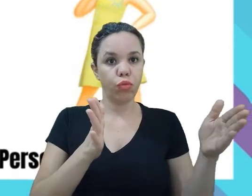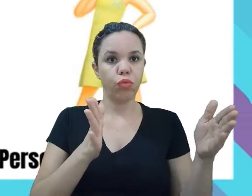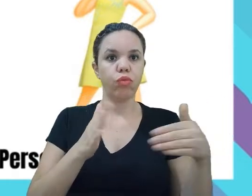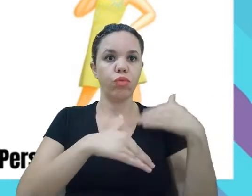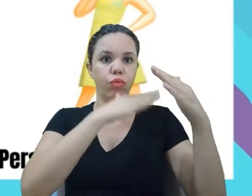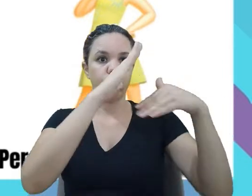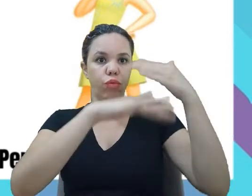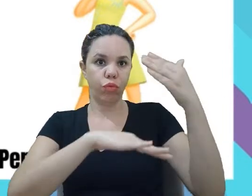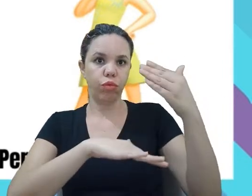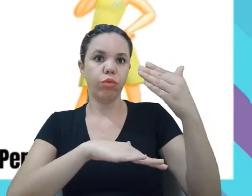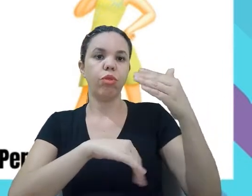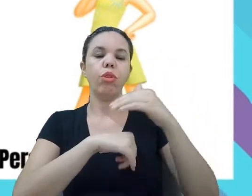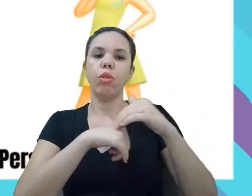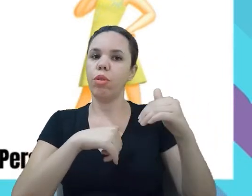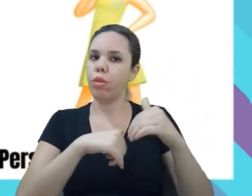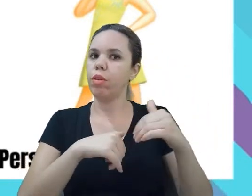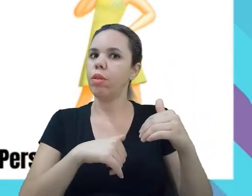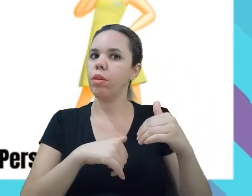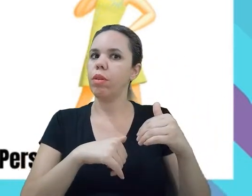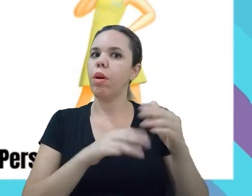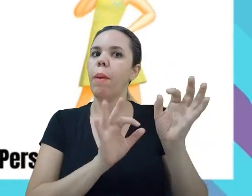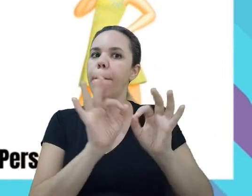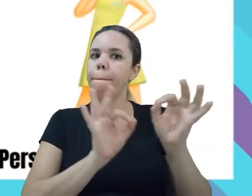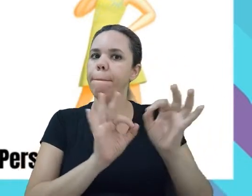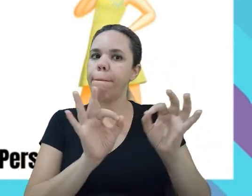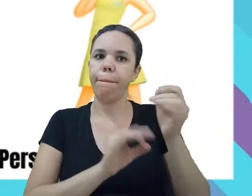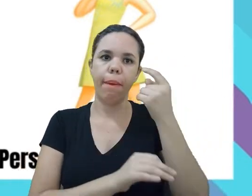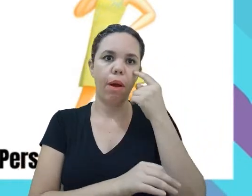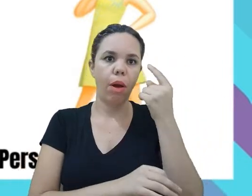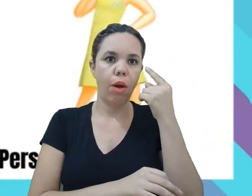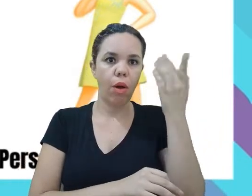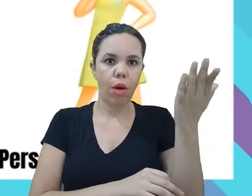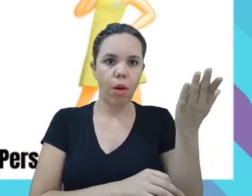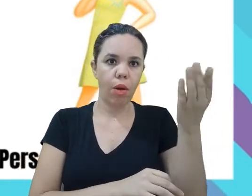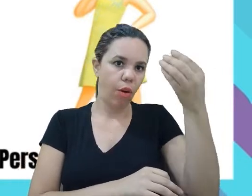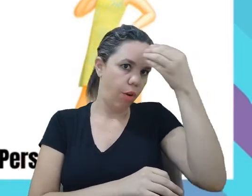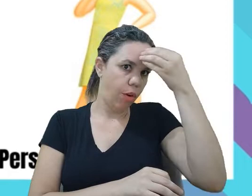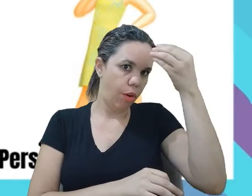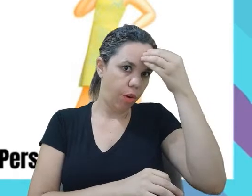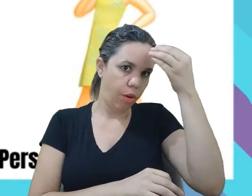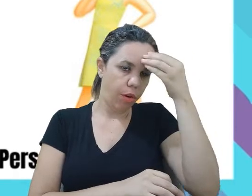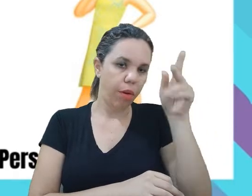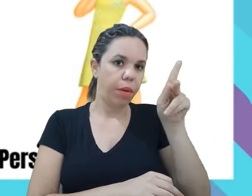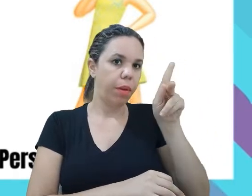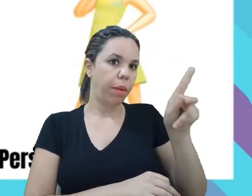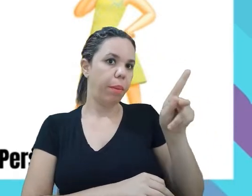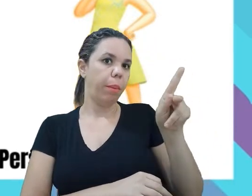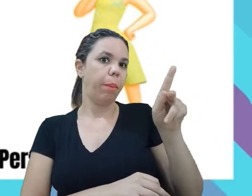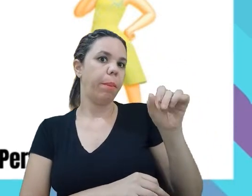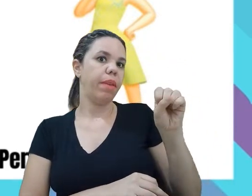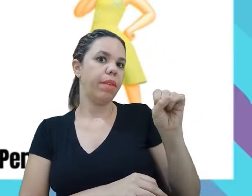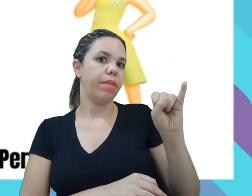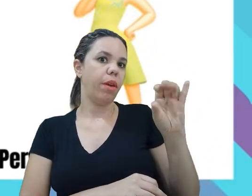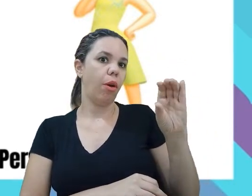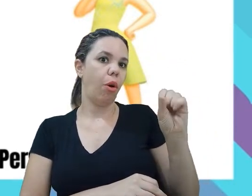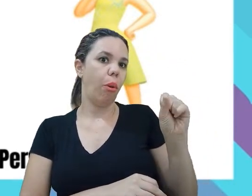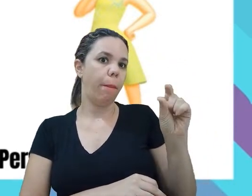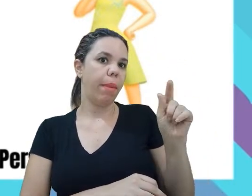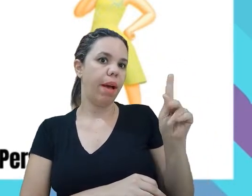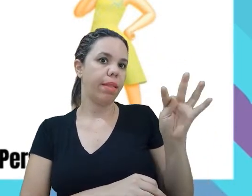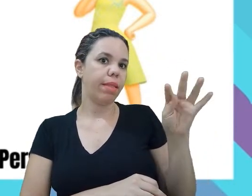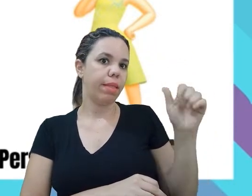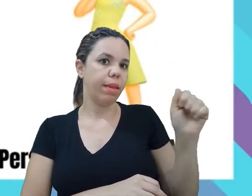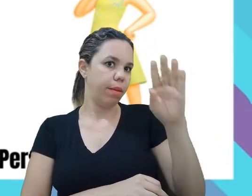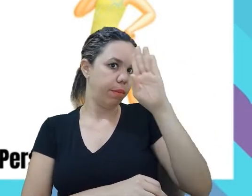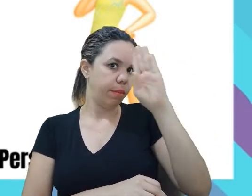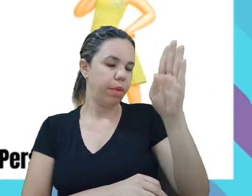Alegria. A defesa psicopática se estrutura na fase anal, mais especificamente na etapa de expulsão,